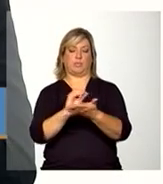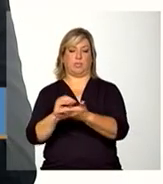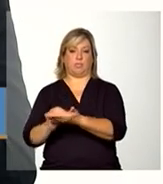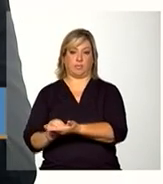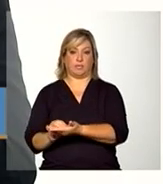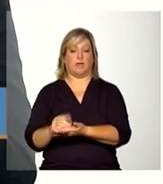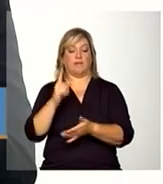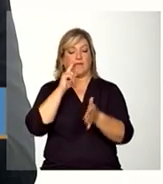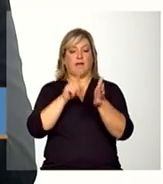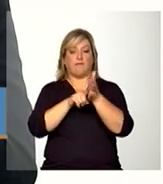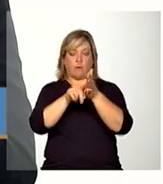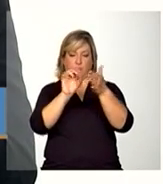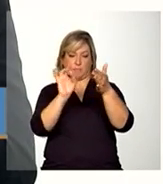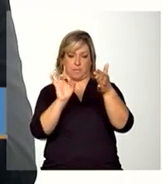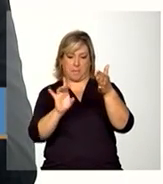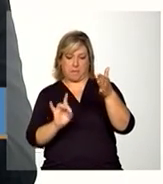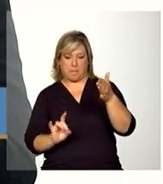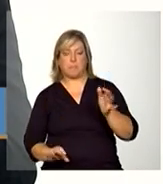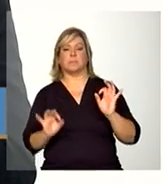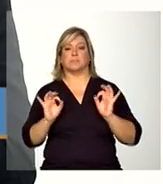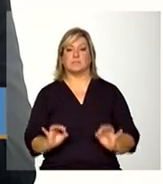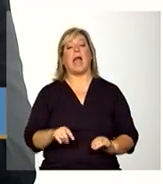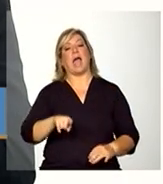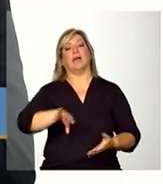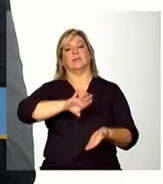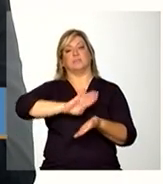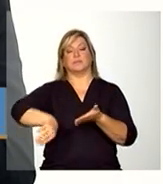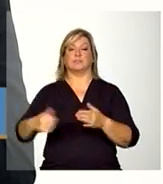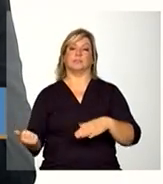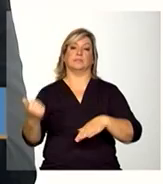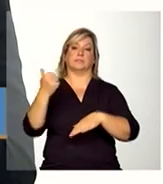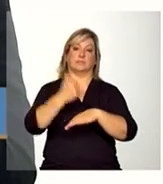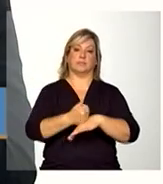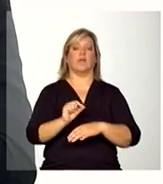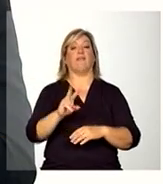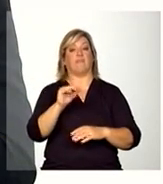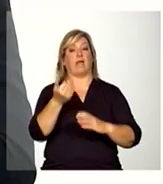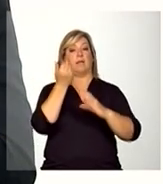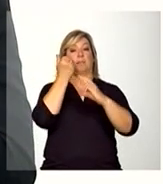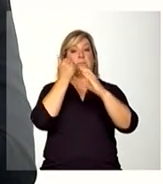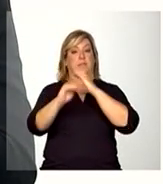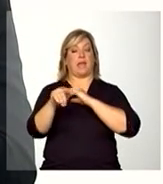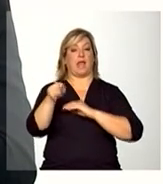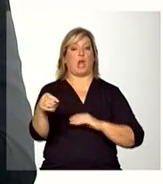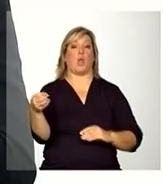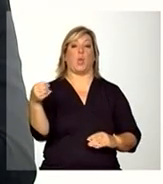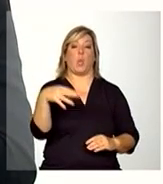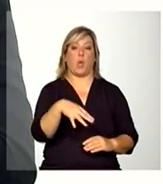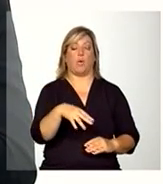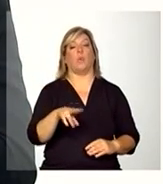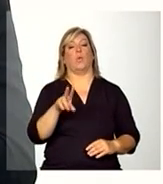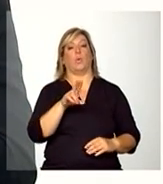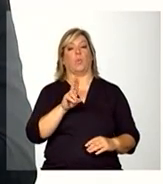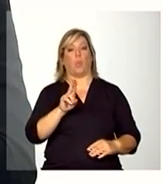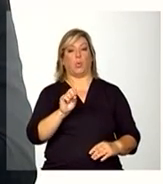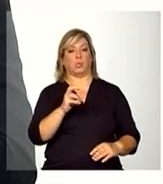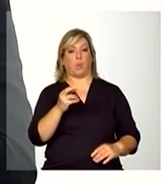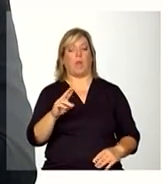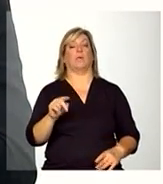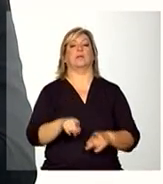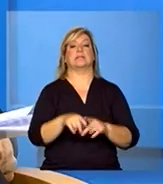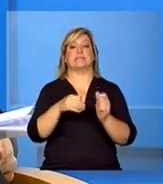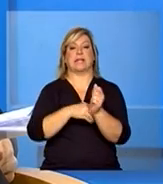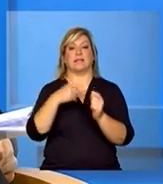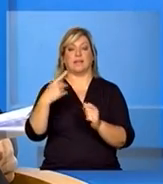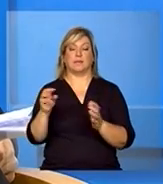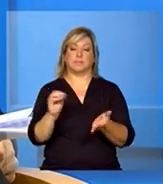adjunto e o adjunto será substituído será enviado um e-mail para esse novo adjunto contendo o usuário e senha dele e no caso por exemplo